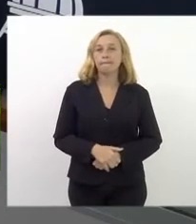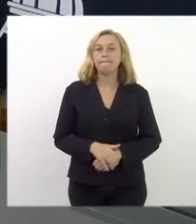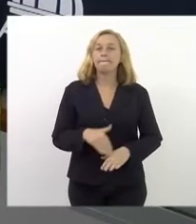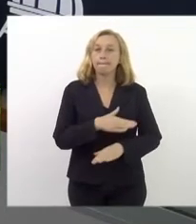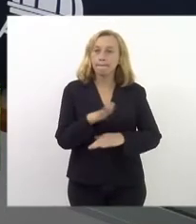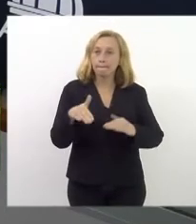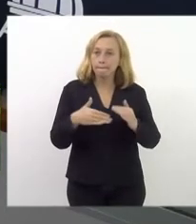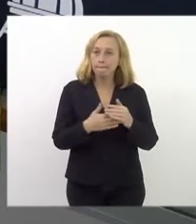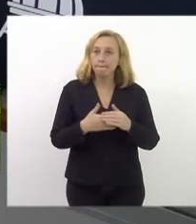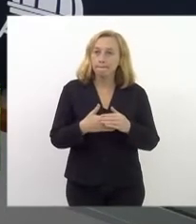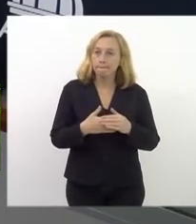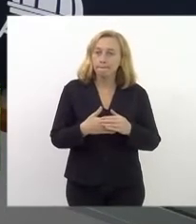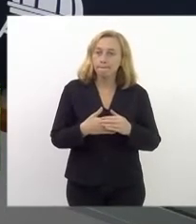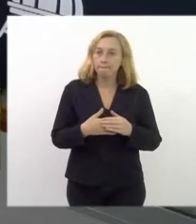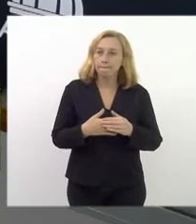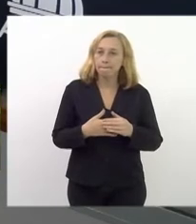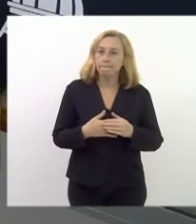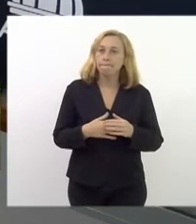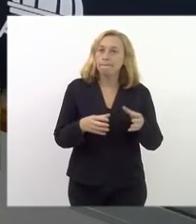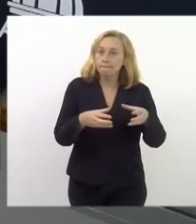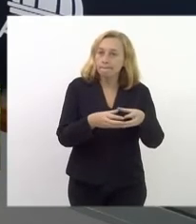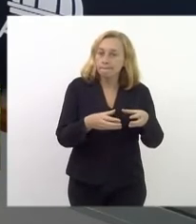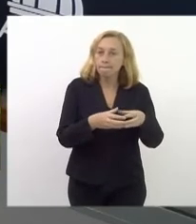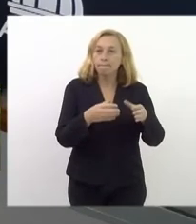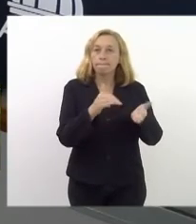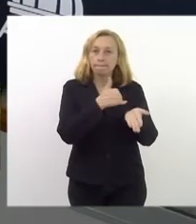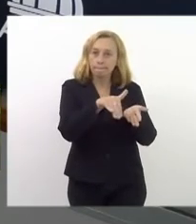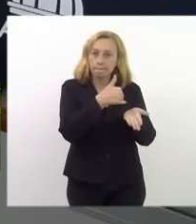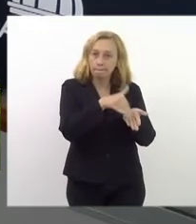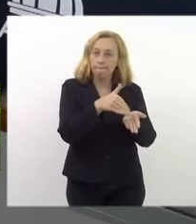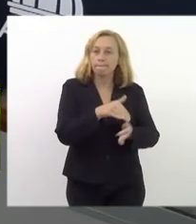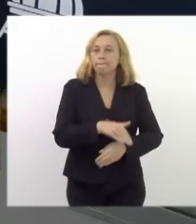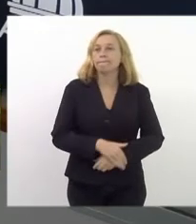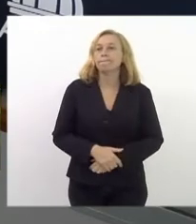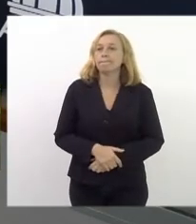todo da equipe, da secretaria, né?